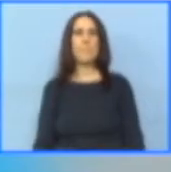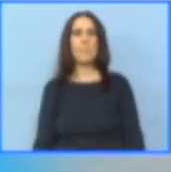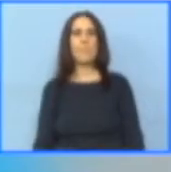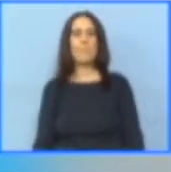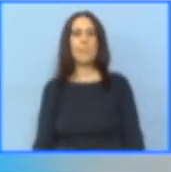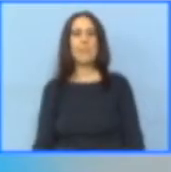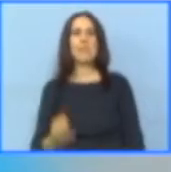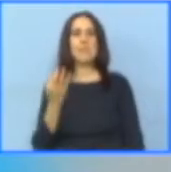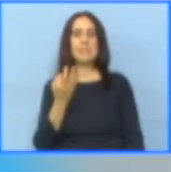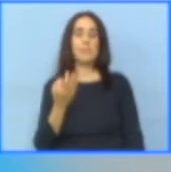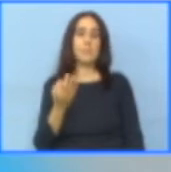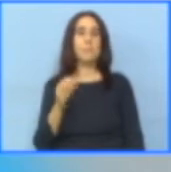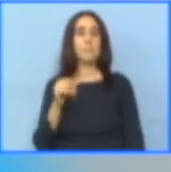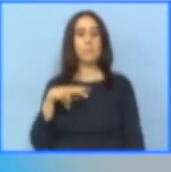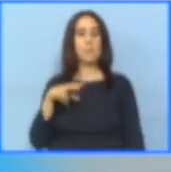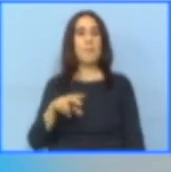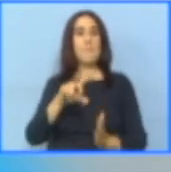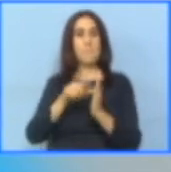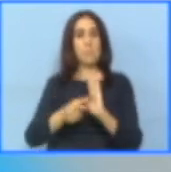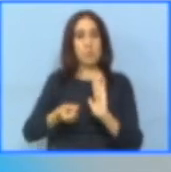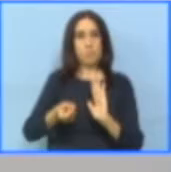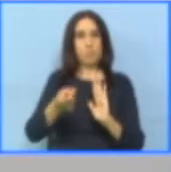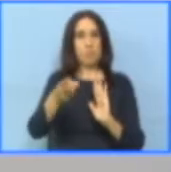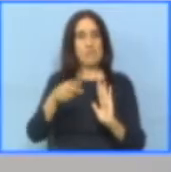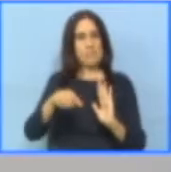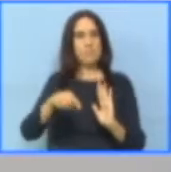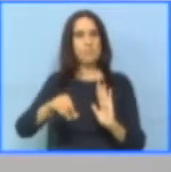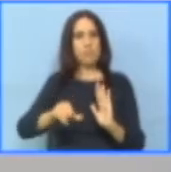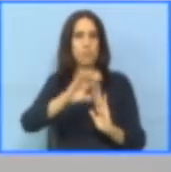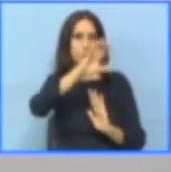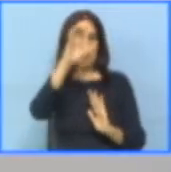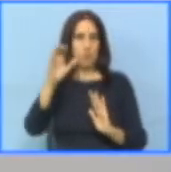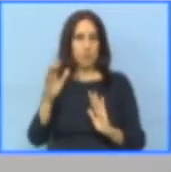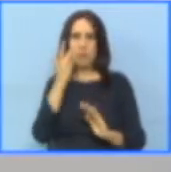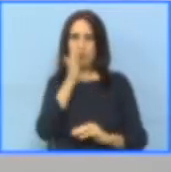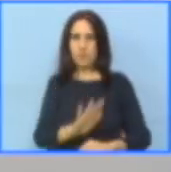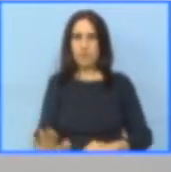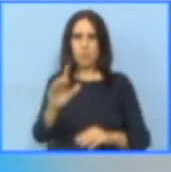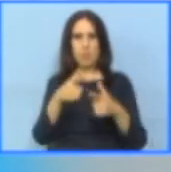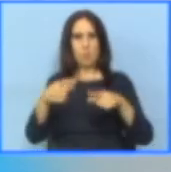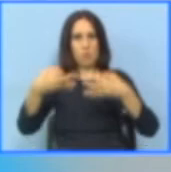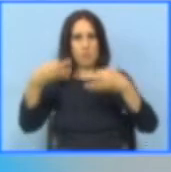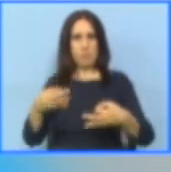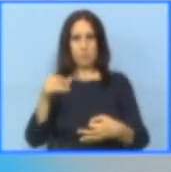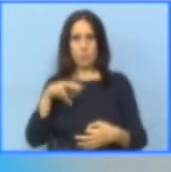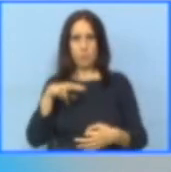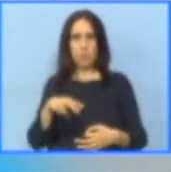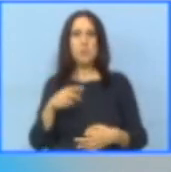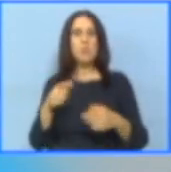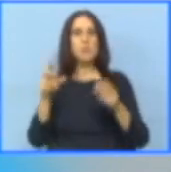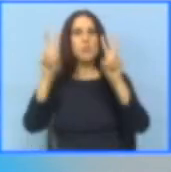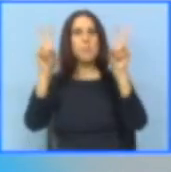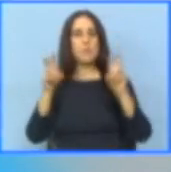Entretanto, Portugal muitos destes projetos realizam-se nos países africanos de língua oficial portuguesa, chamados PALOPs.